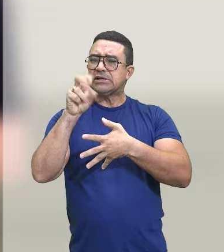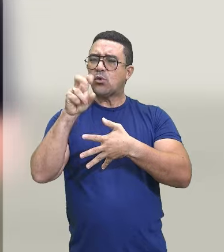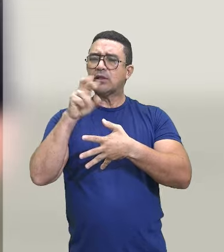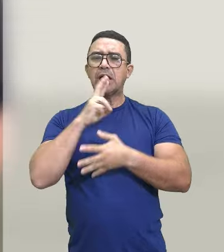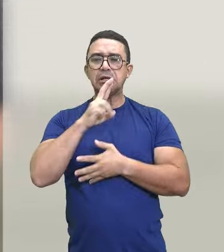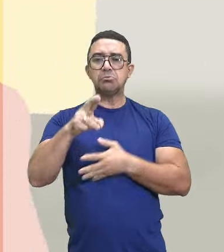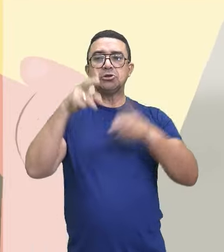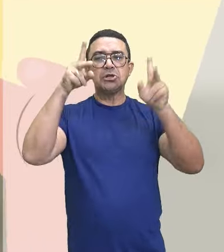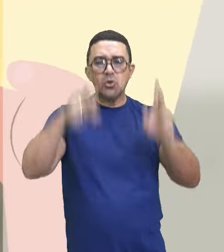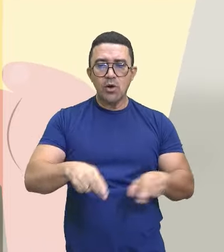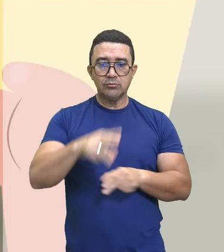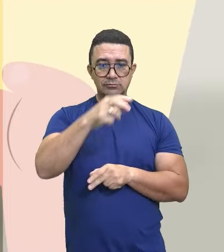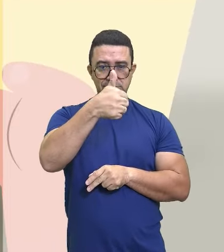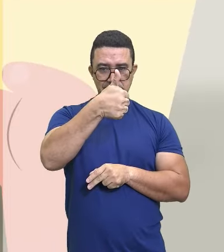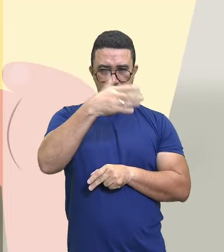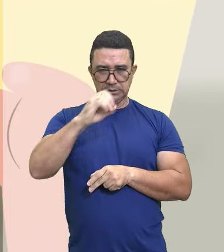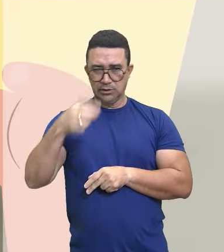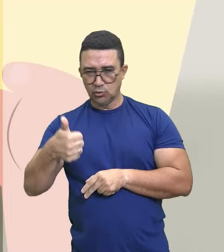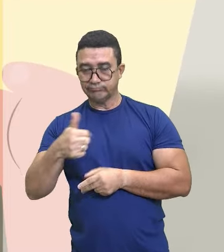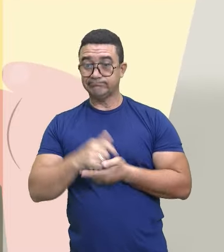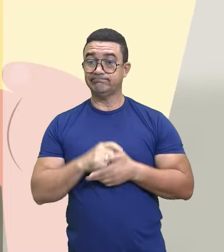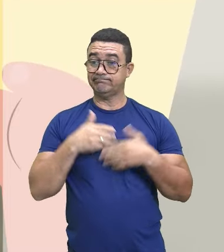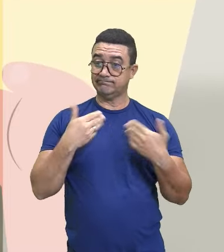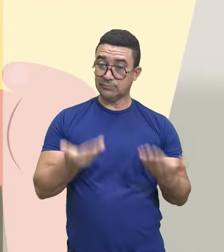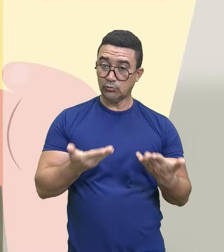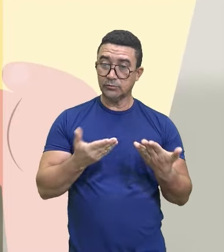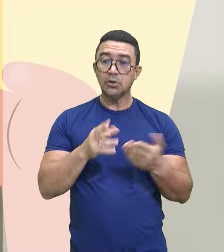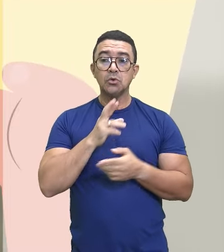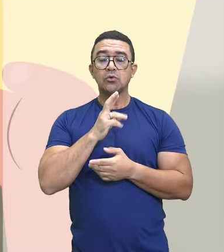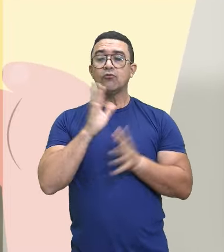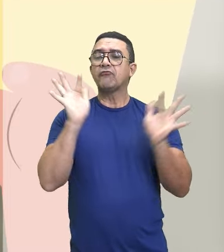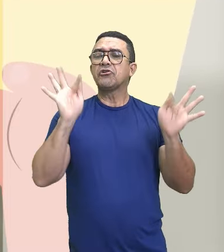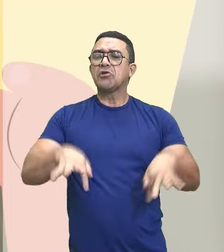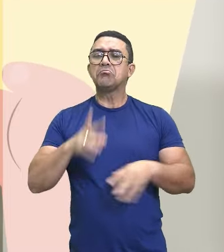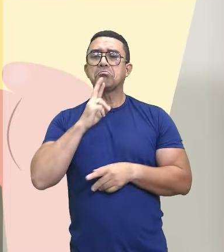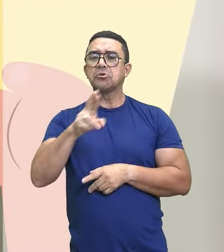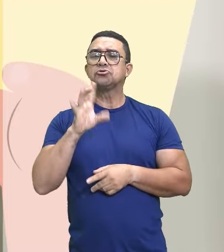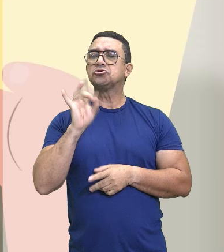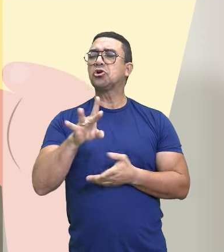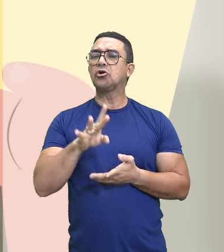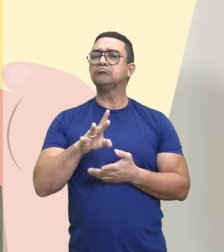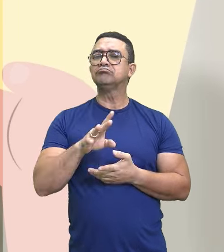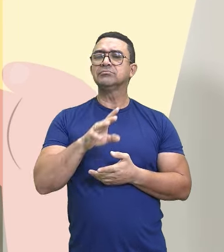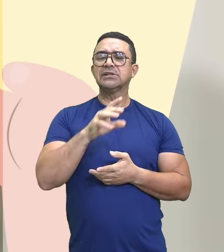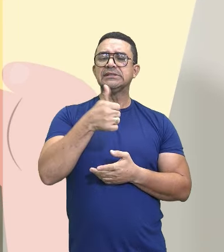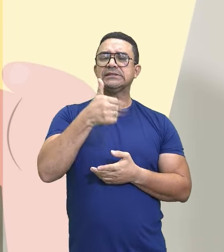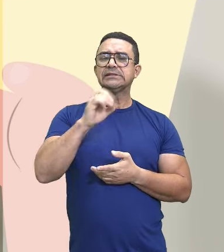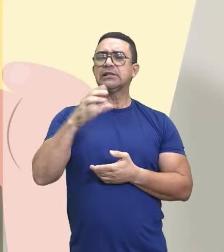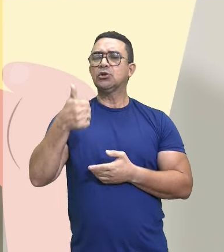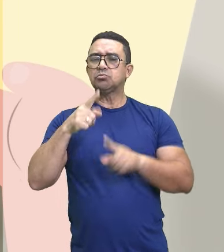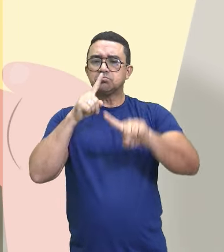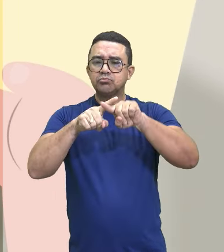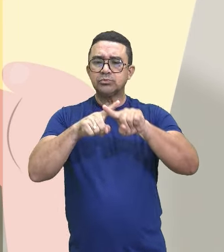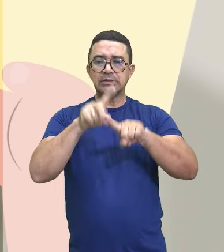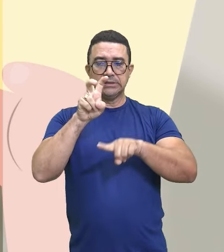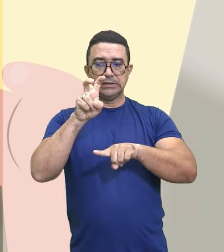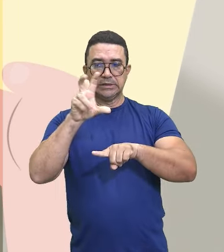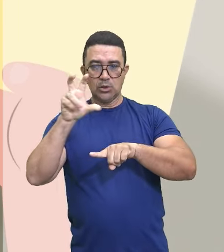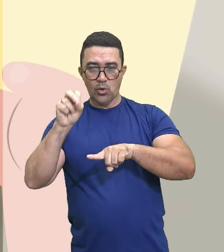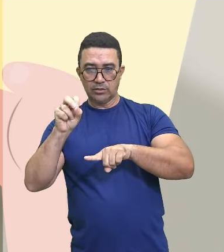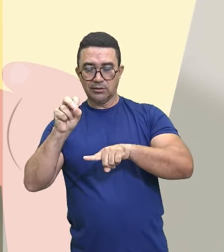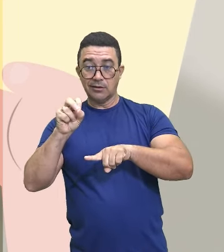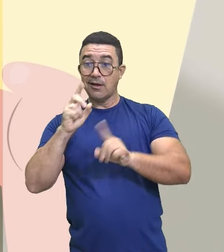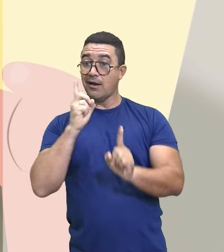101. Então, para chegar na resposta, ele só precisou multiplicar 101 por 50